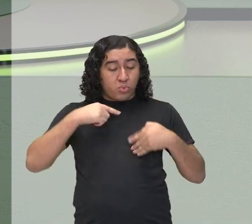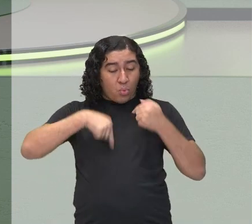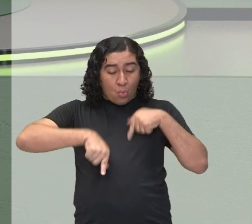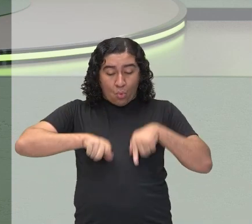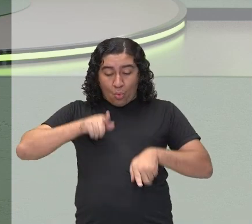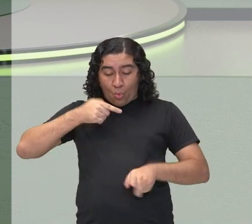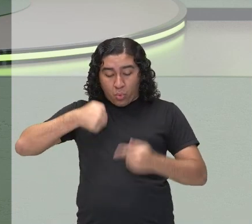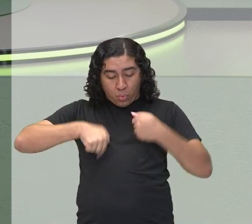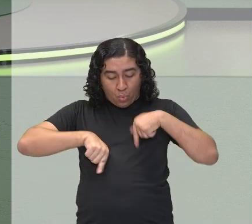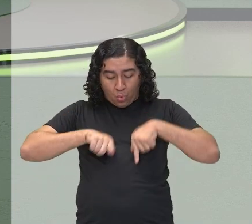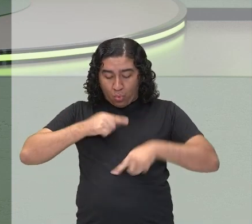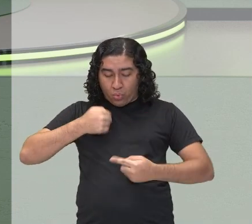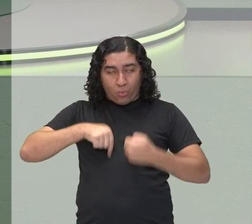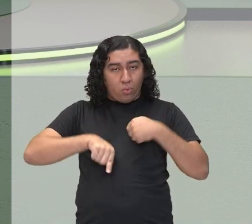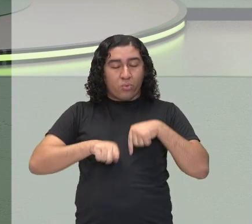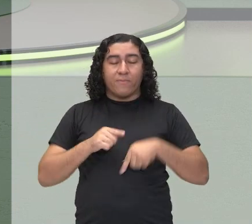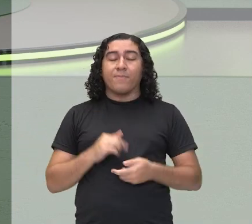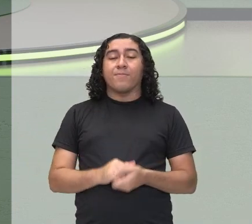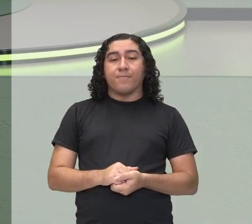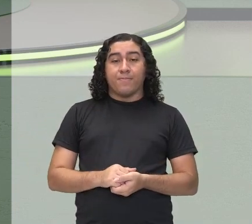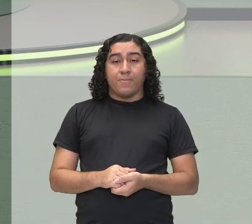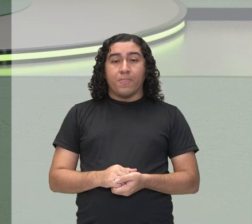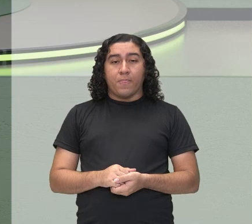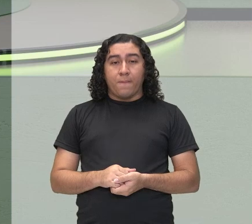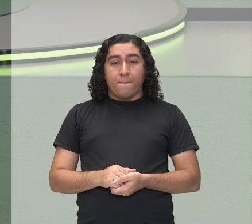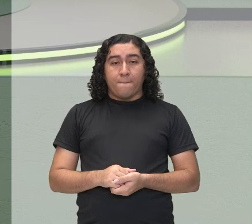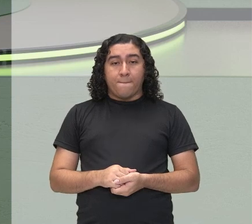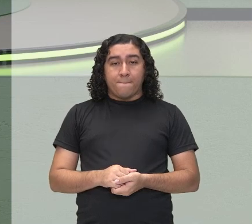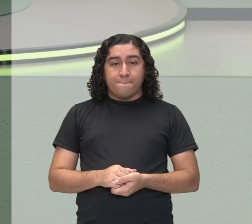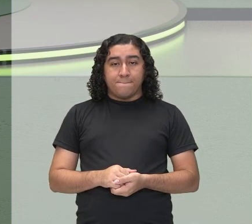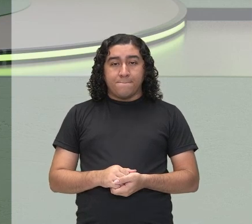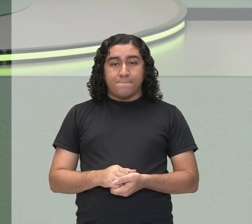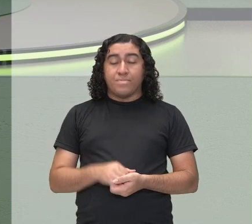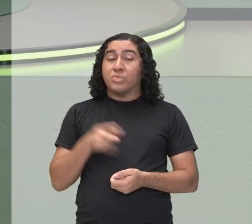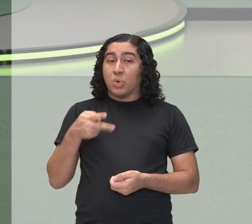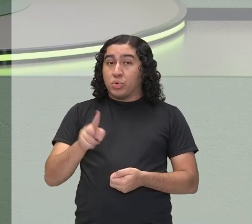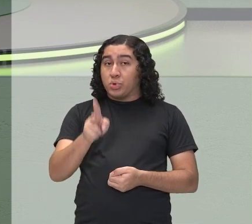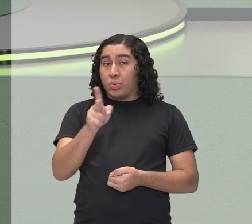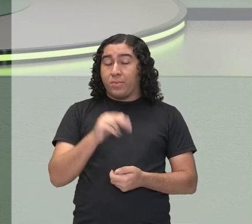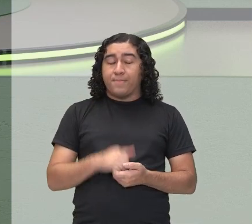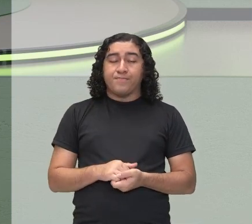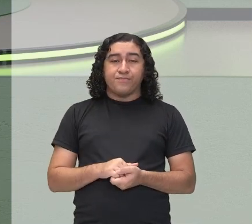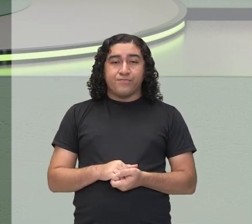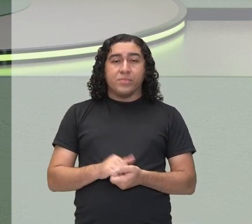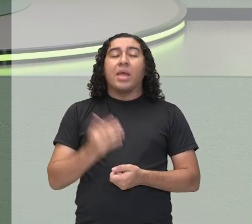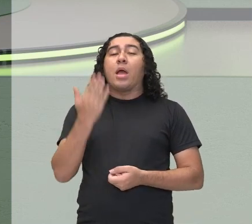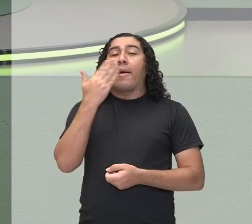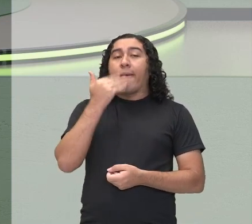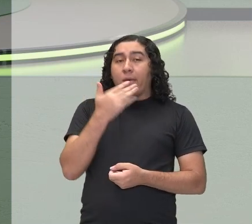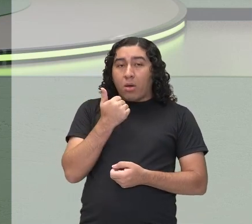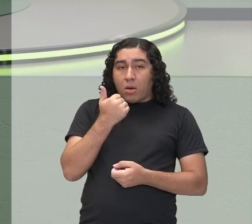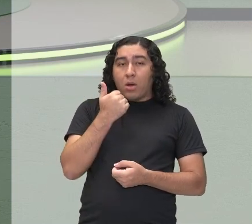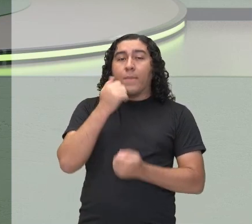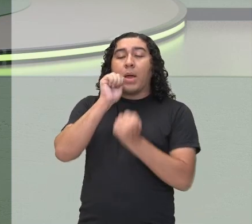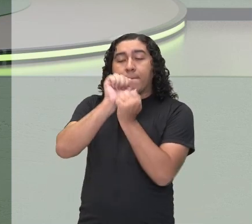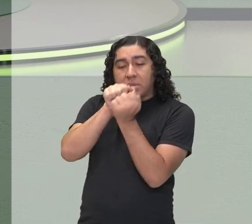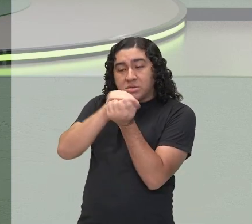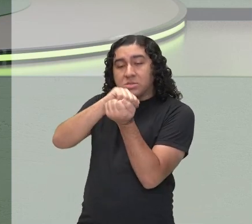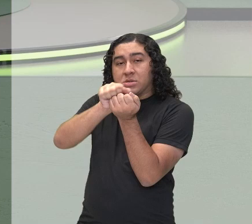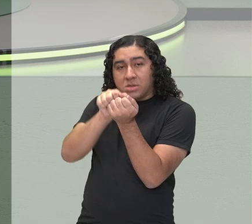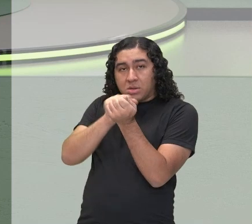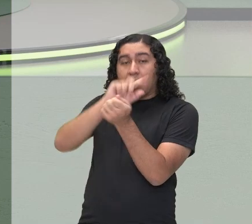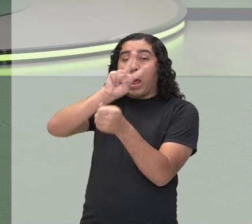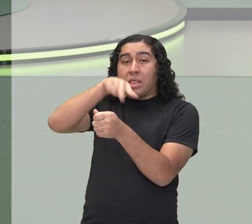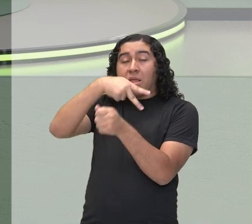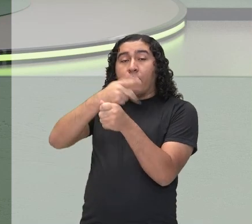organismo. E aí ele vai seguir esse trajeto, né? Vai passar pela cavidade oral, vai passar aqui